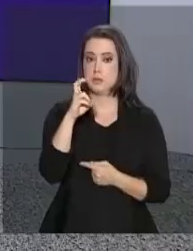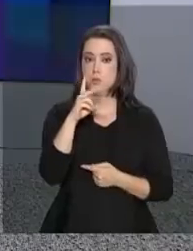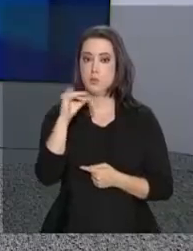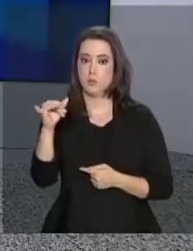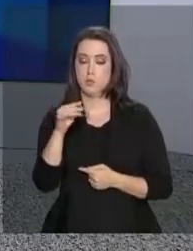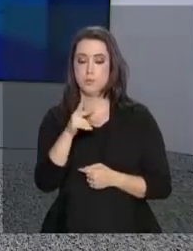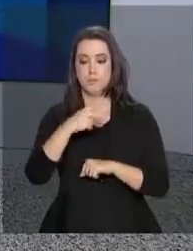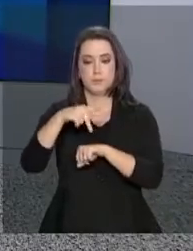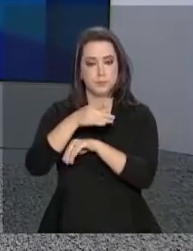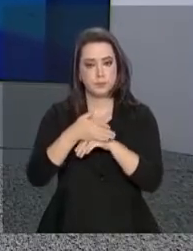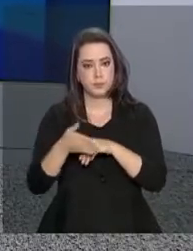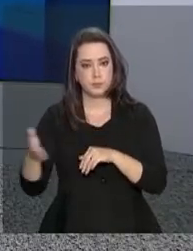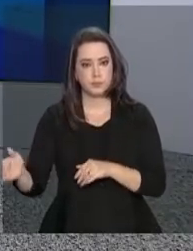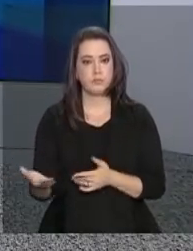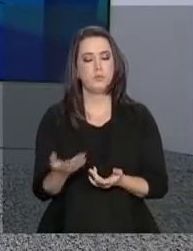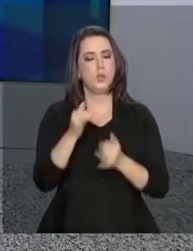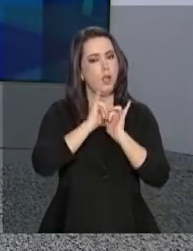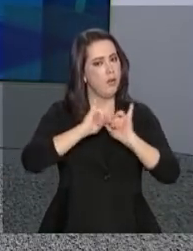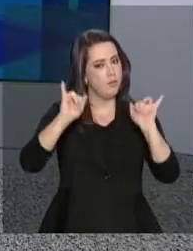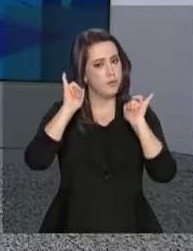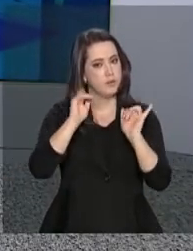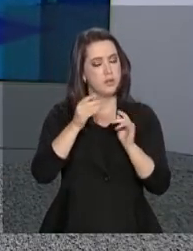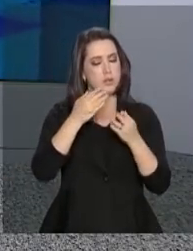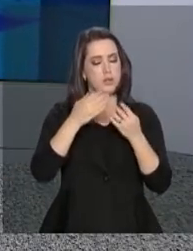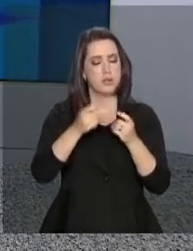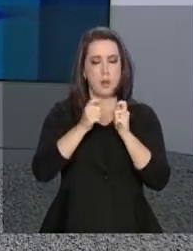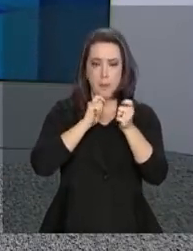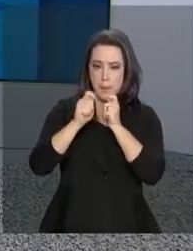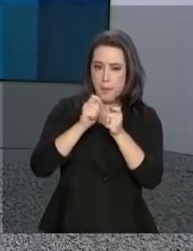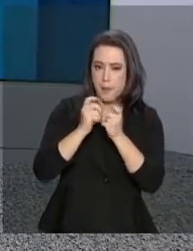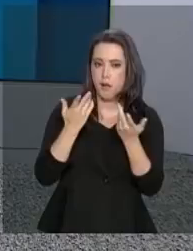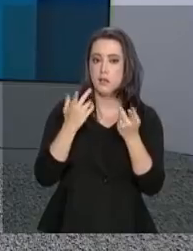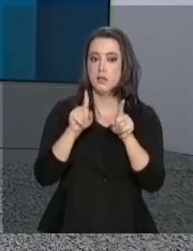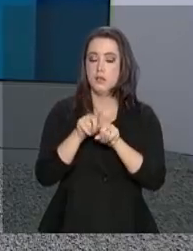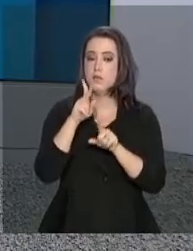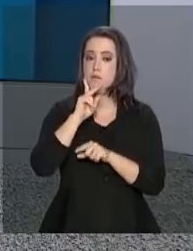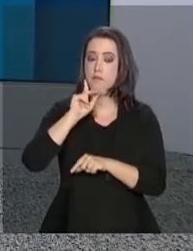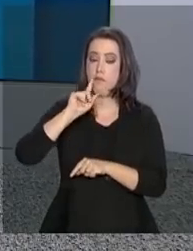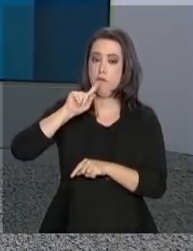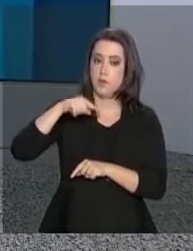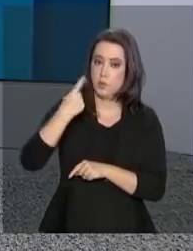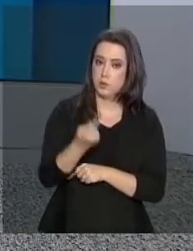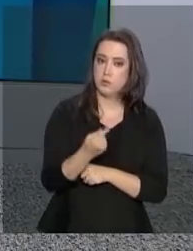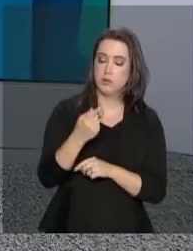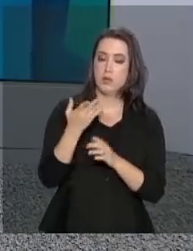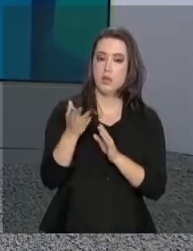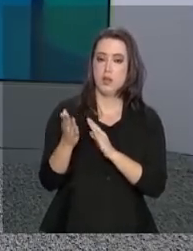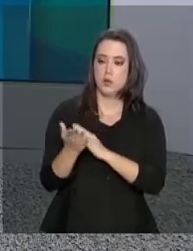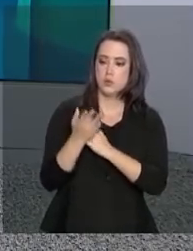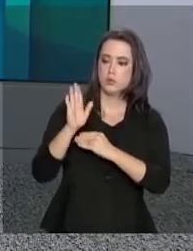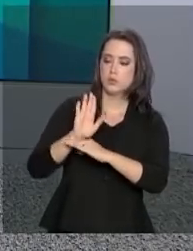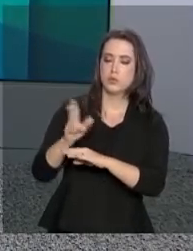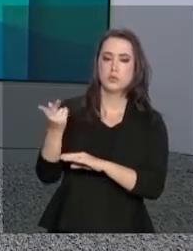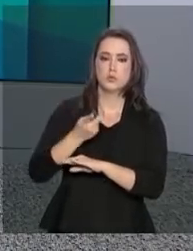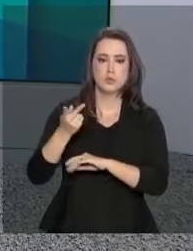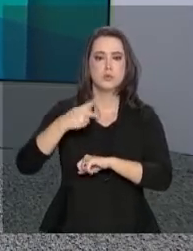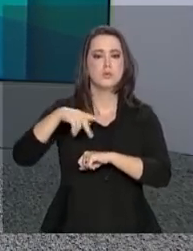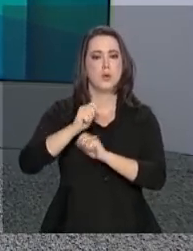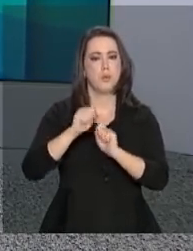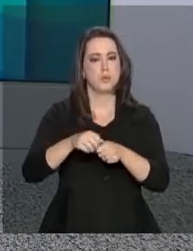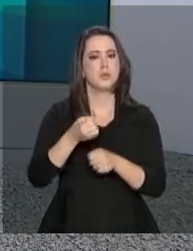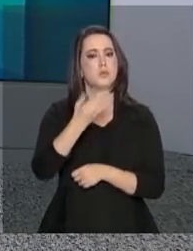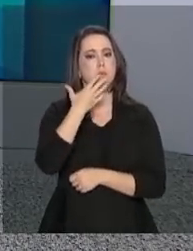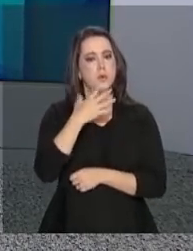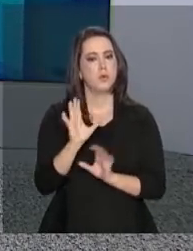país em declaração à imprensa após a reunião o premiê ressaltou que a cooperação entre brasil e israel pode render vantagens